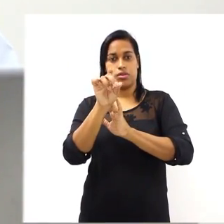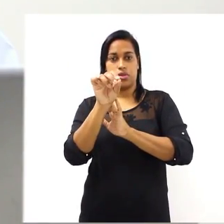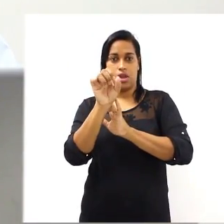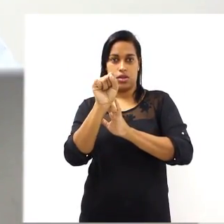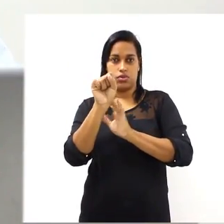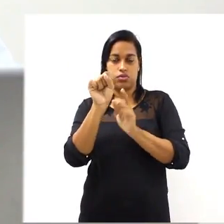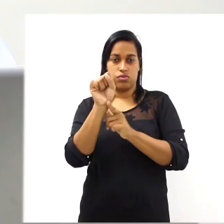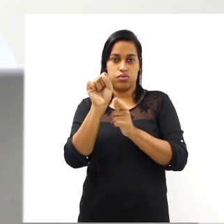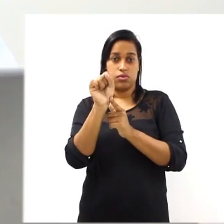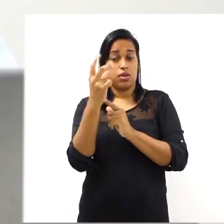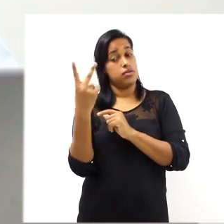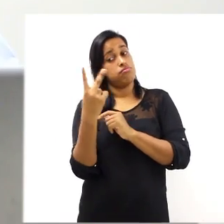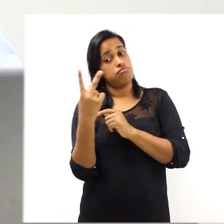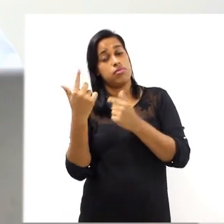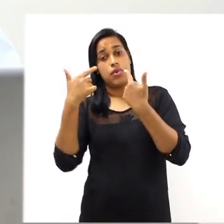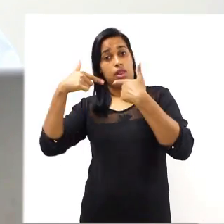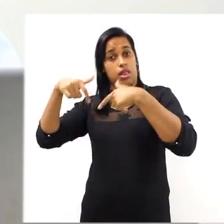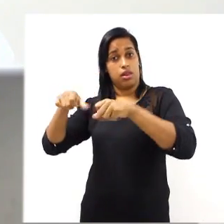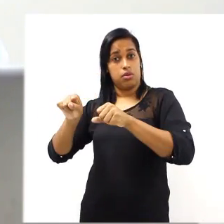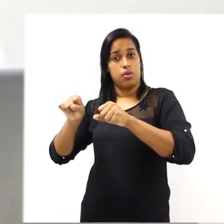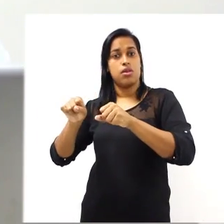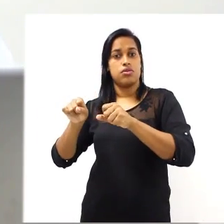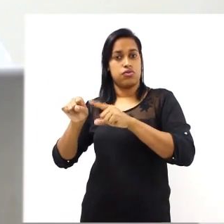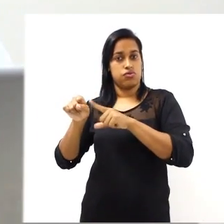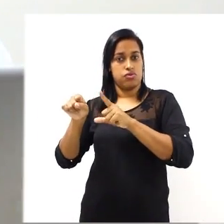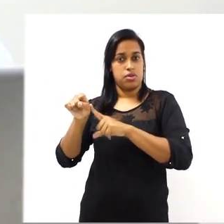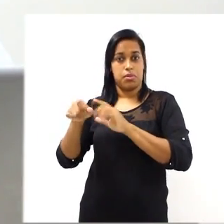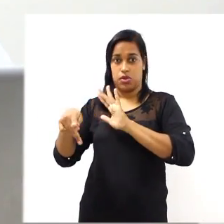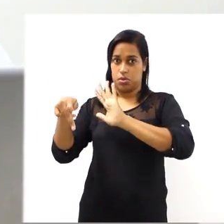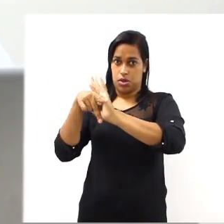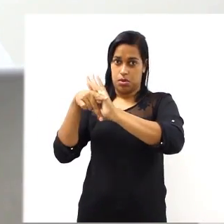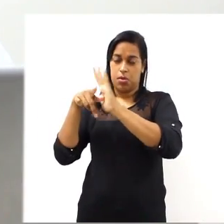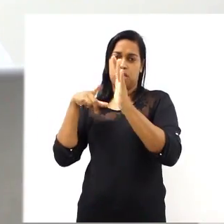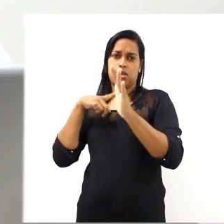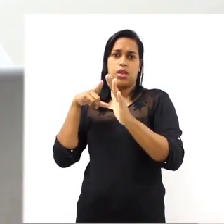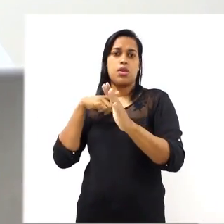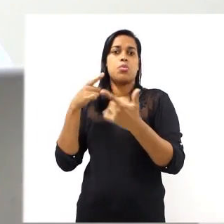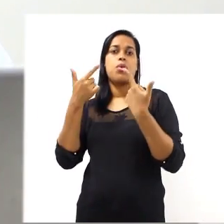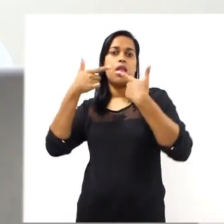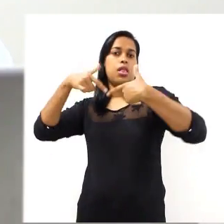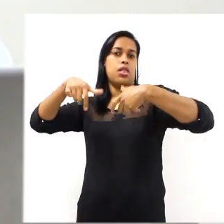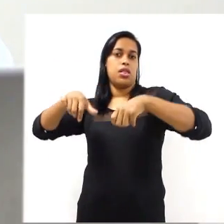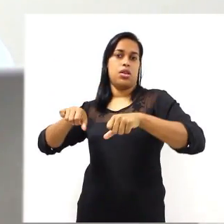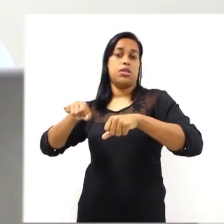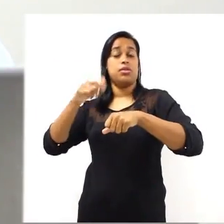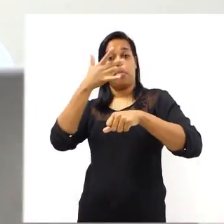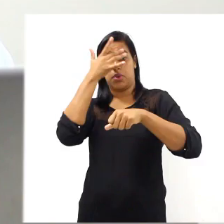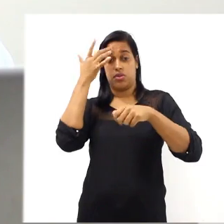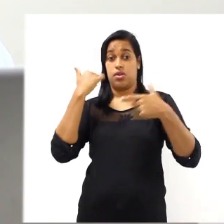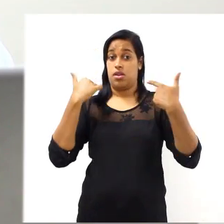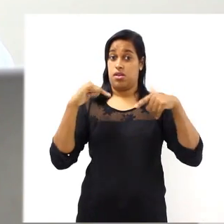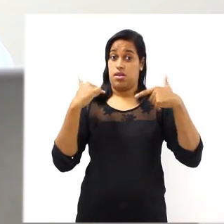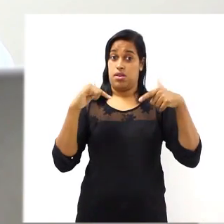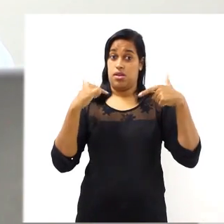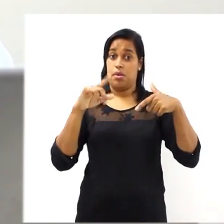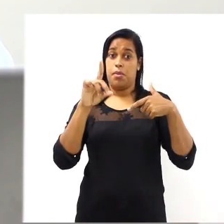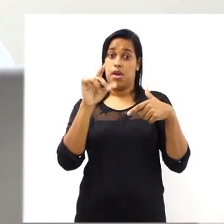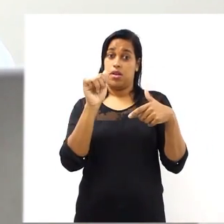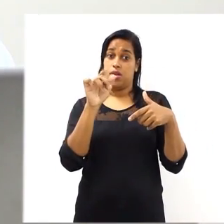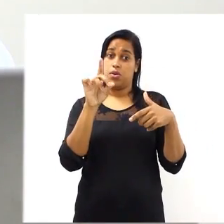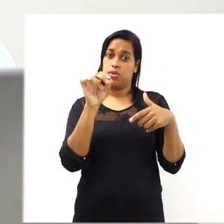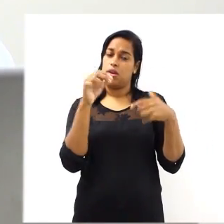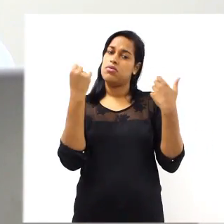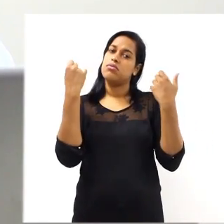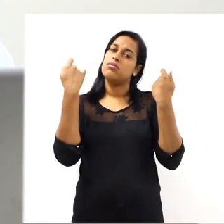Além dessas duas linguagens mais abstratas, existe uma linguagem que quem trabalha com banco de dados precisa